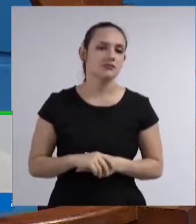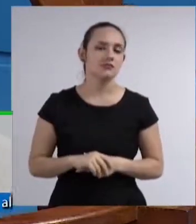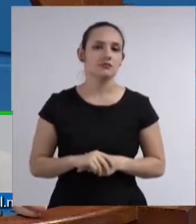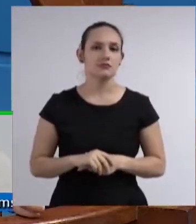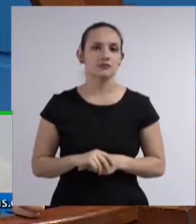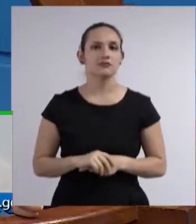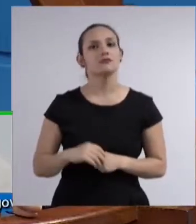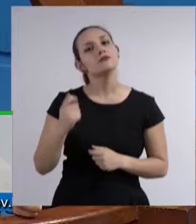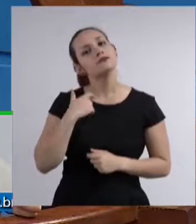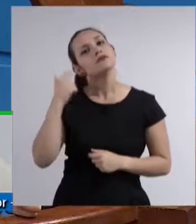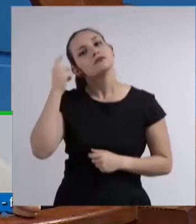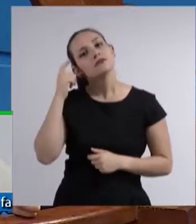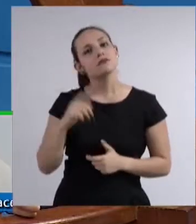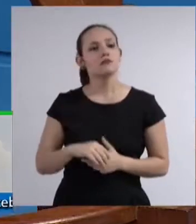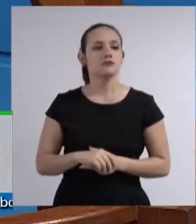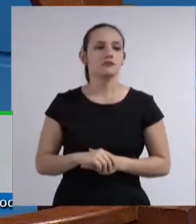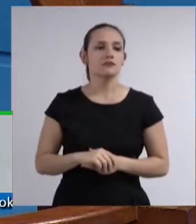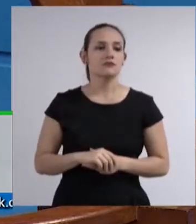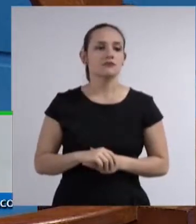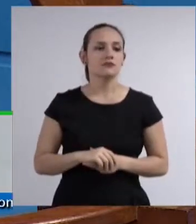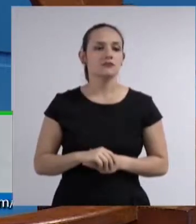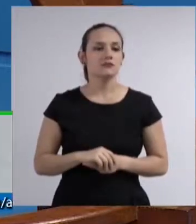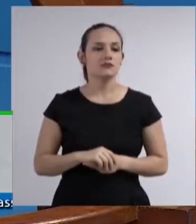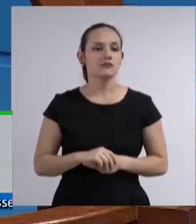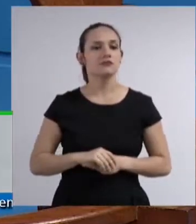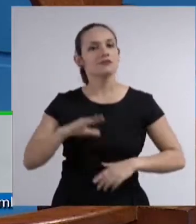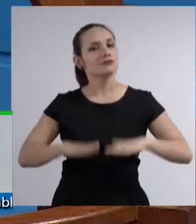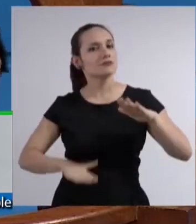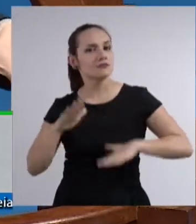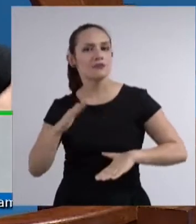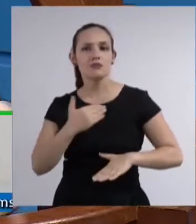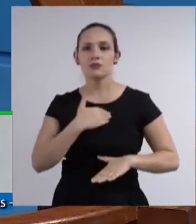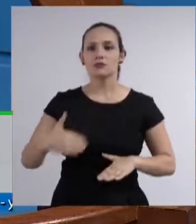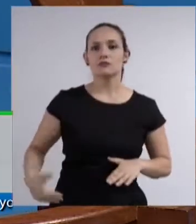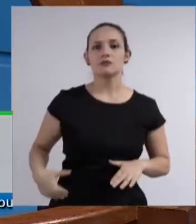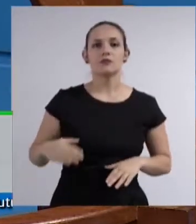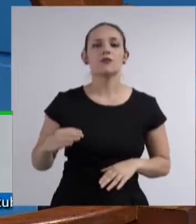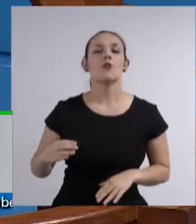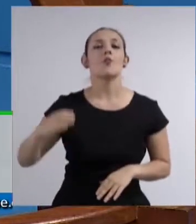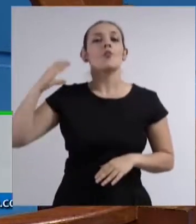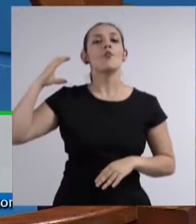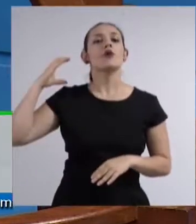que muitas vezes o Estado deixa de atuar,